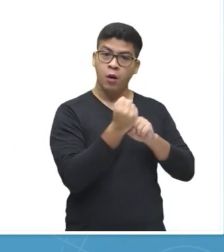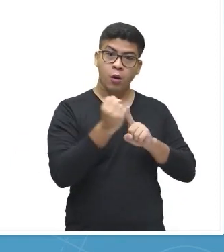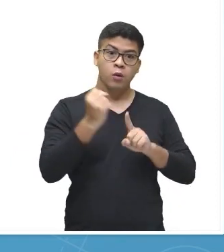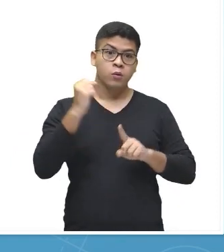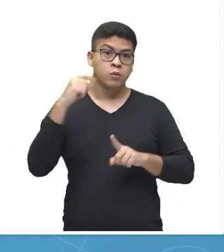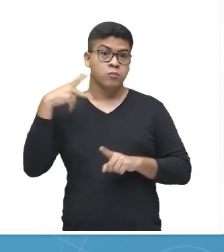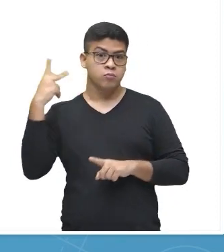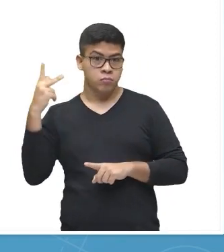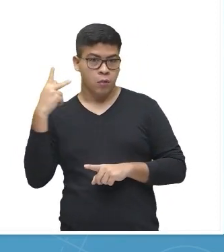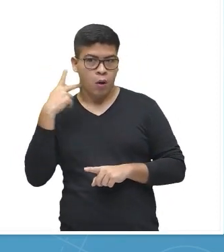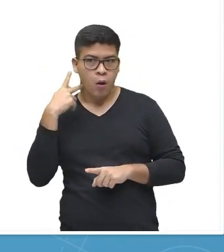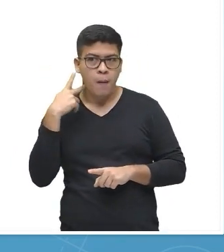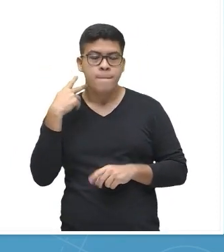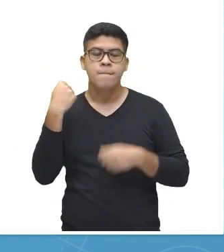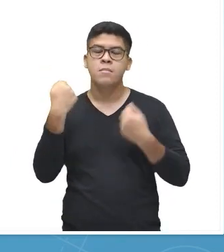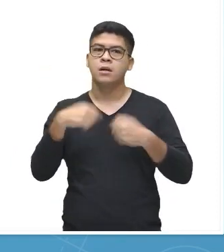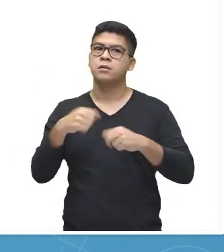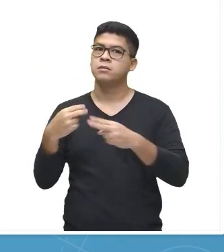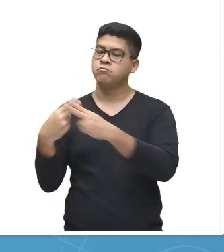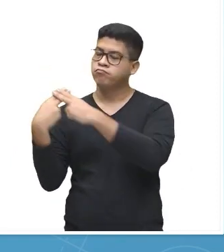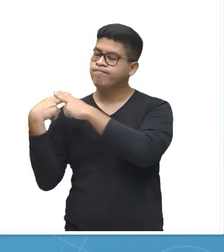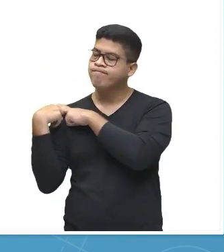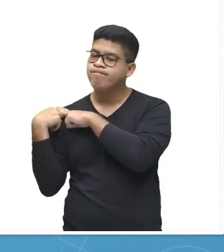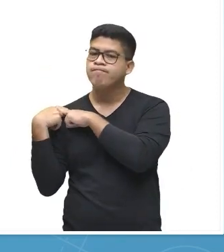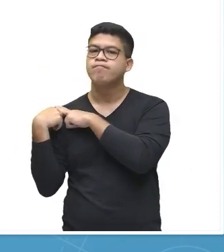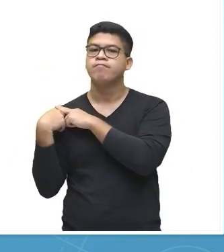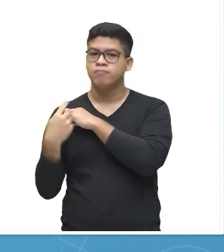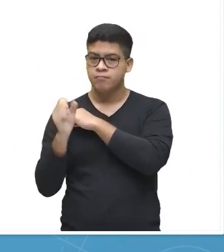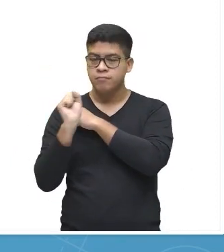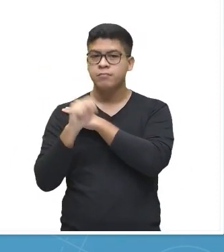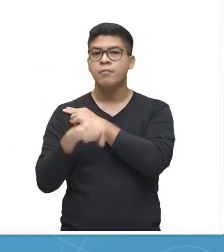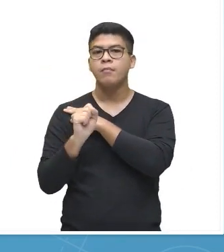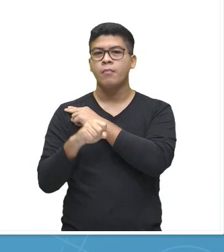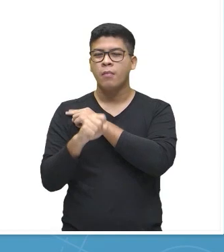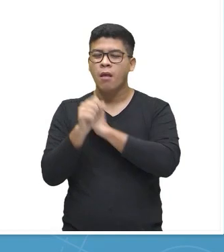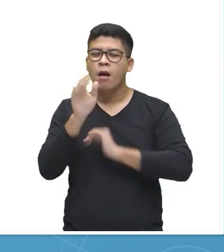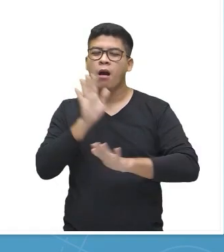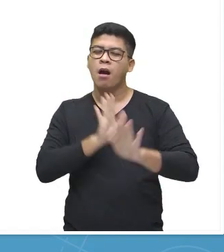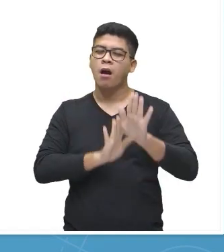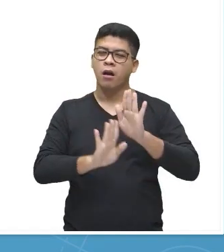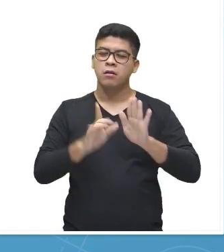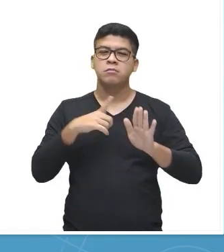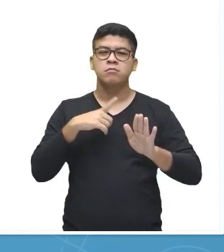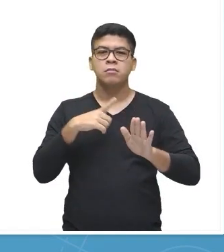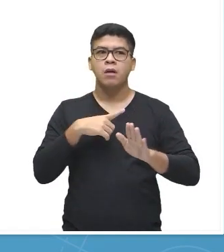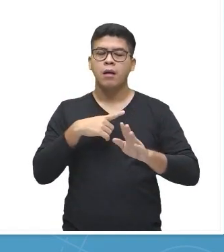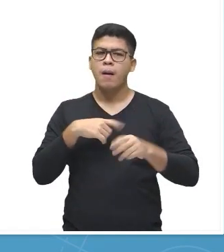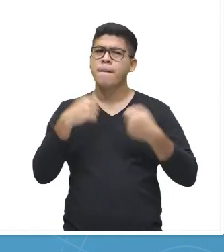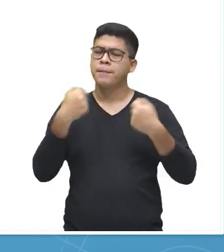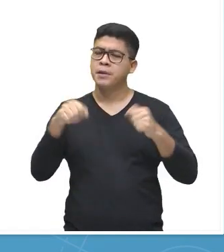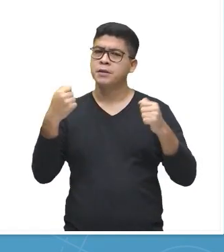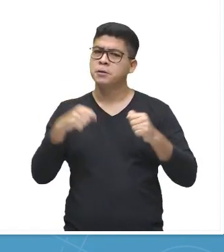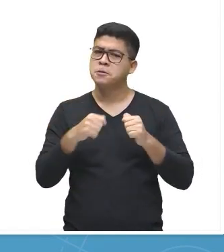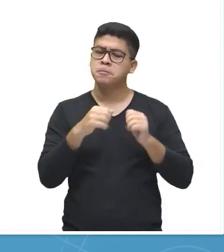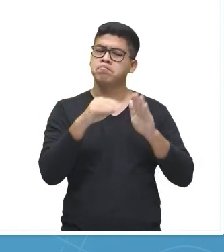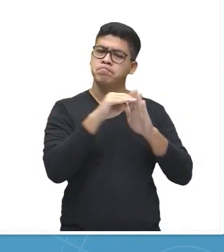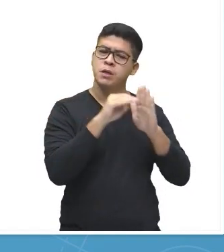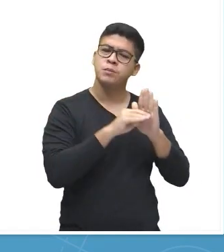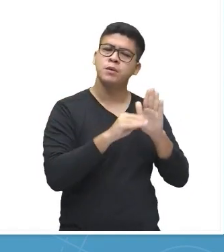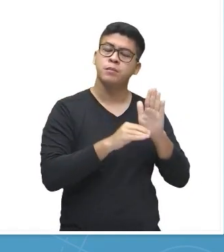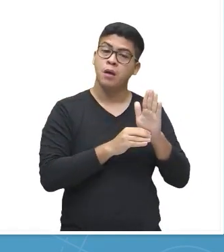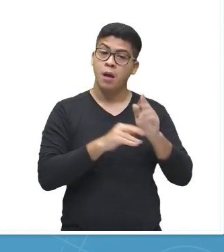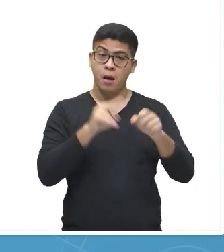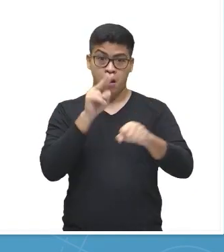ser muito responsáveis, tomar as medidas que devem ser tomadas para